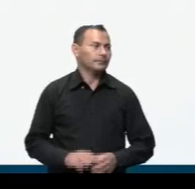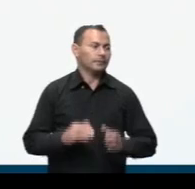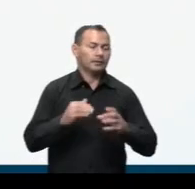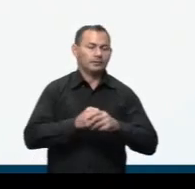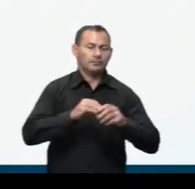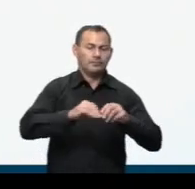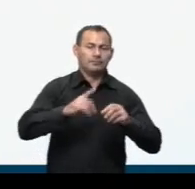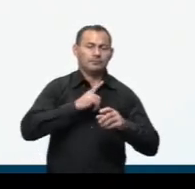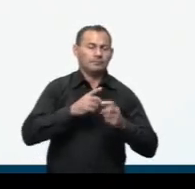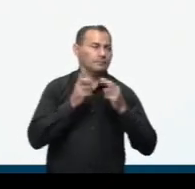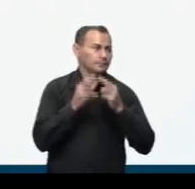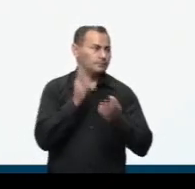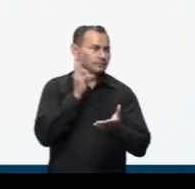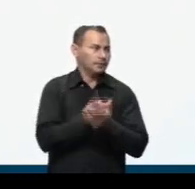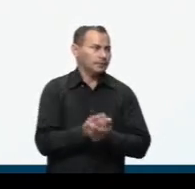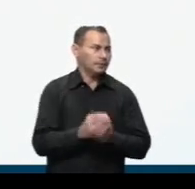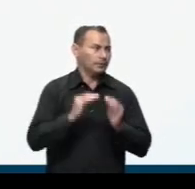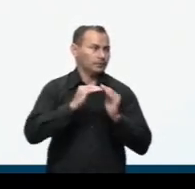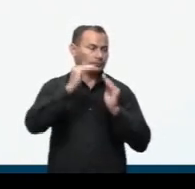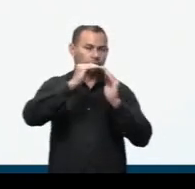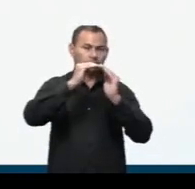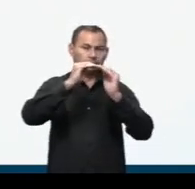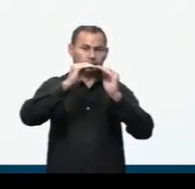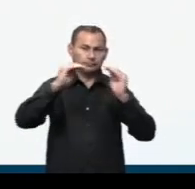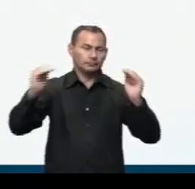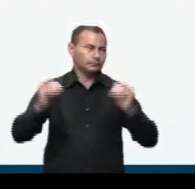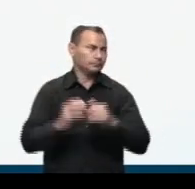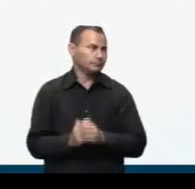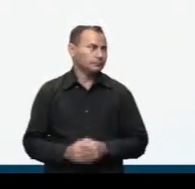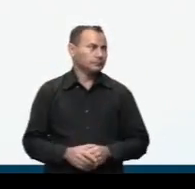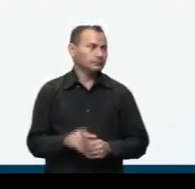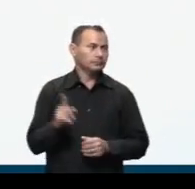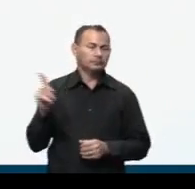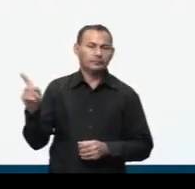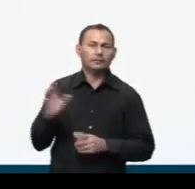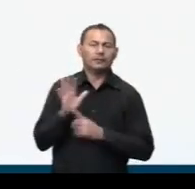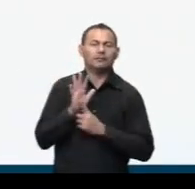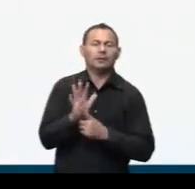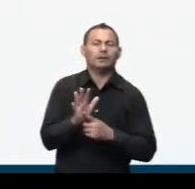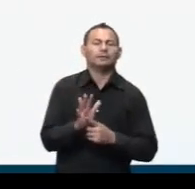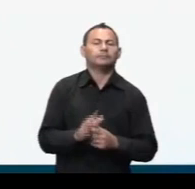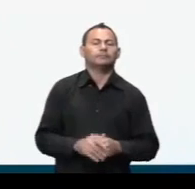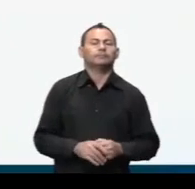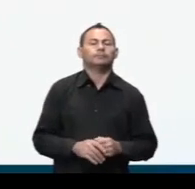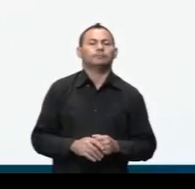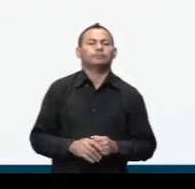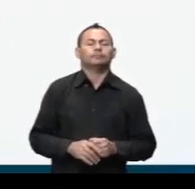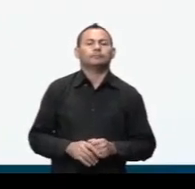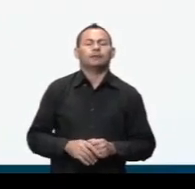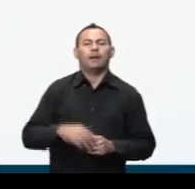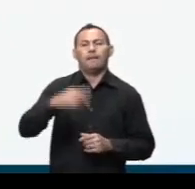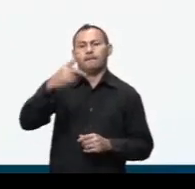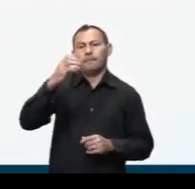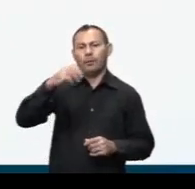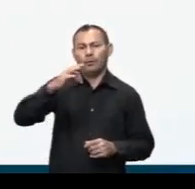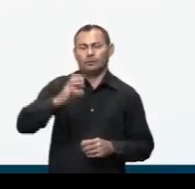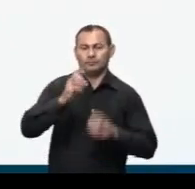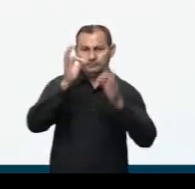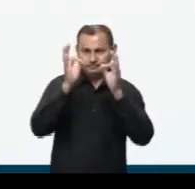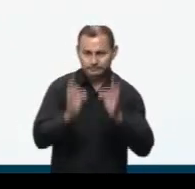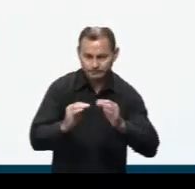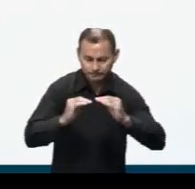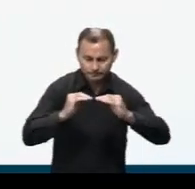altura dessa água vai ter que estar na mesma altura que essa. Então, isso daqui indica que esse ponto